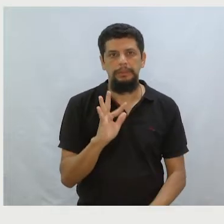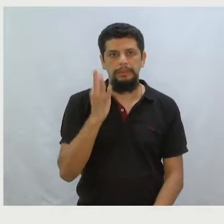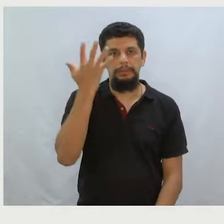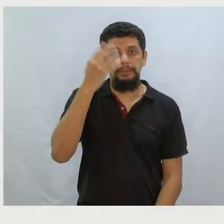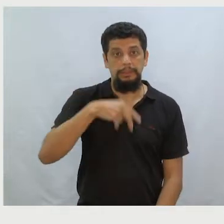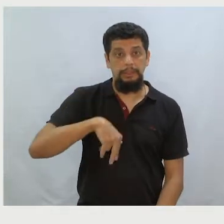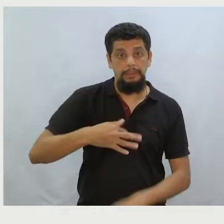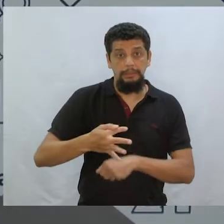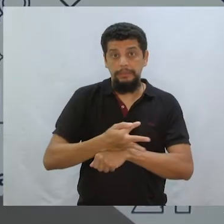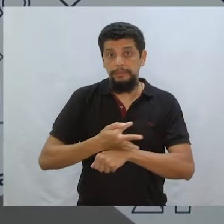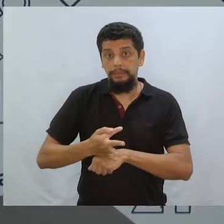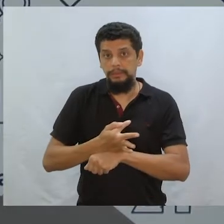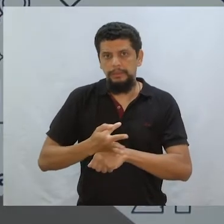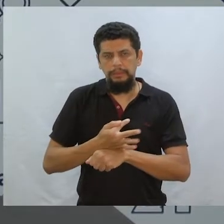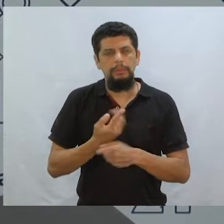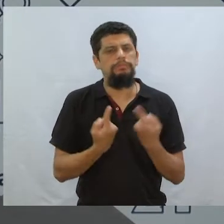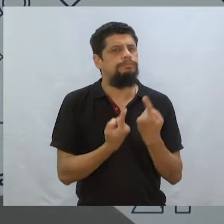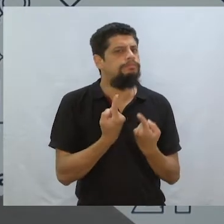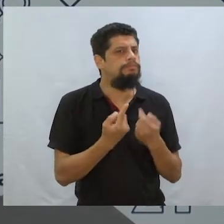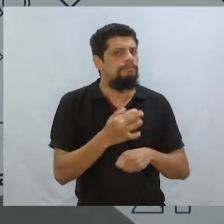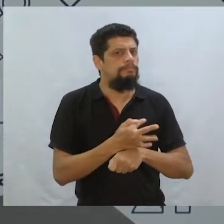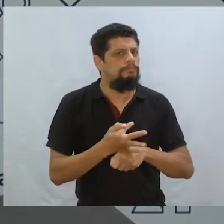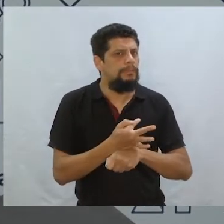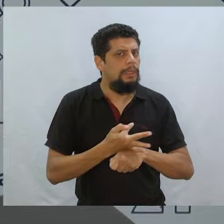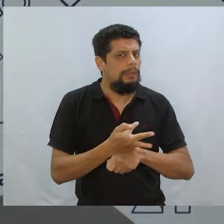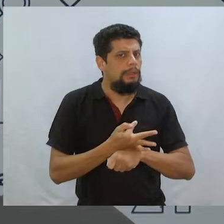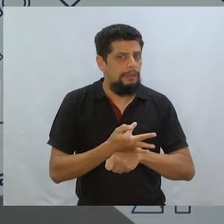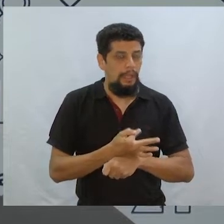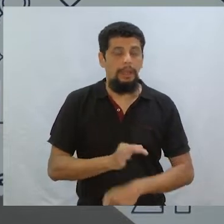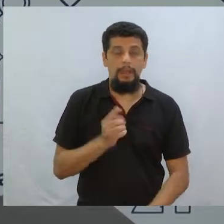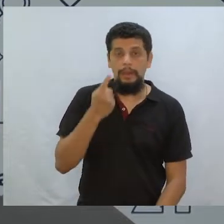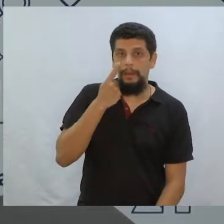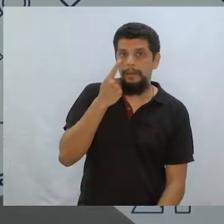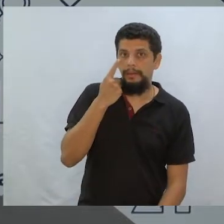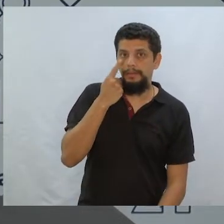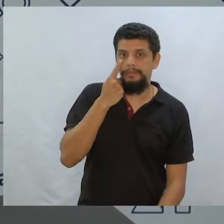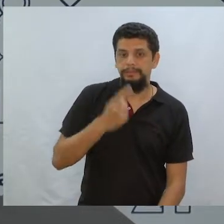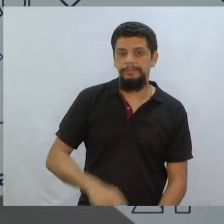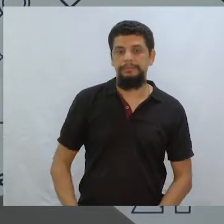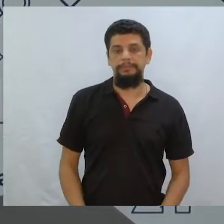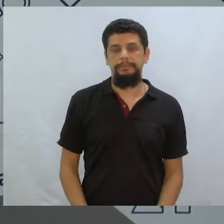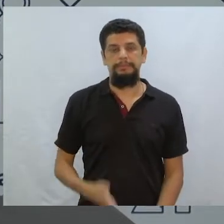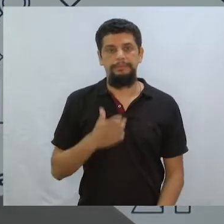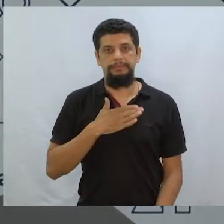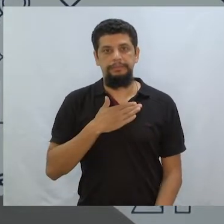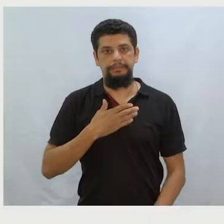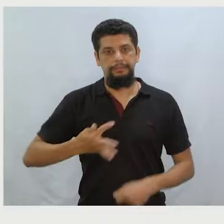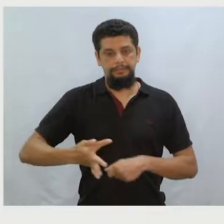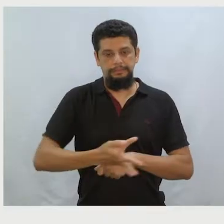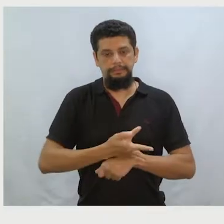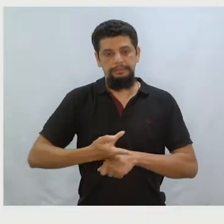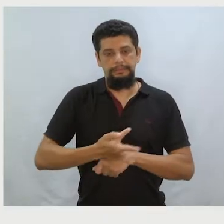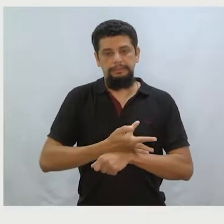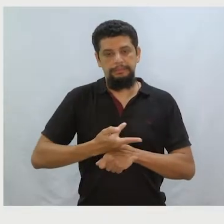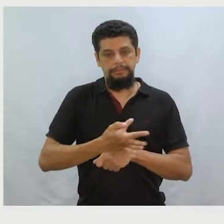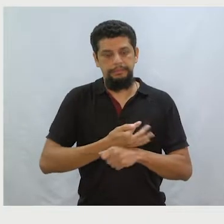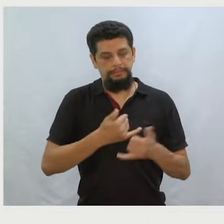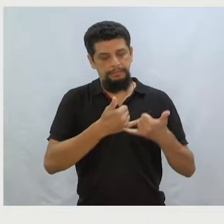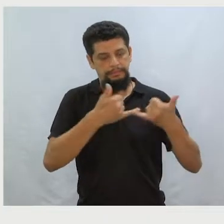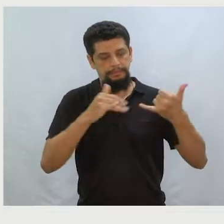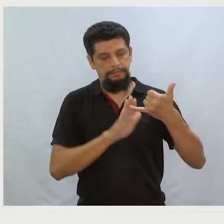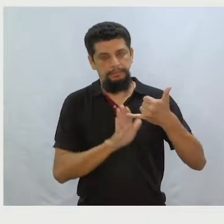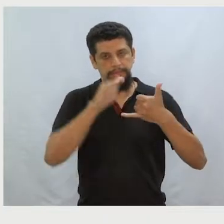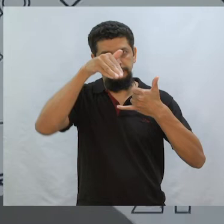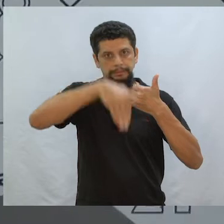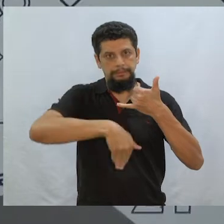aconteceu nessas férias Que férias Professor as férias Olha só minhas férias pula uma